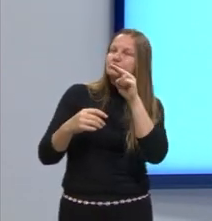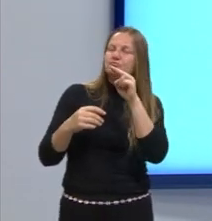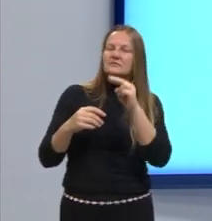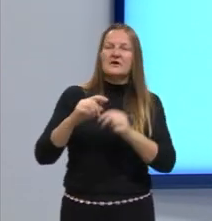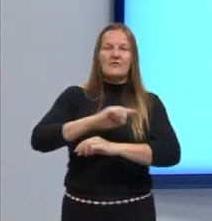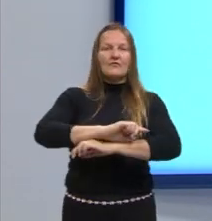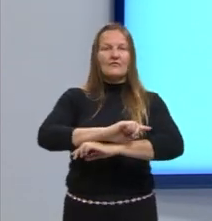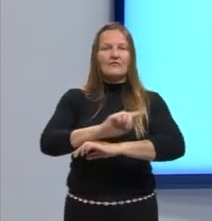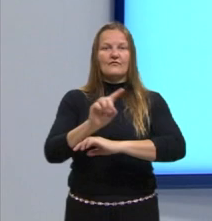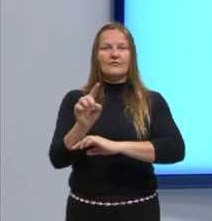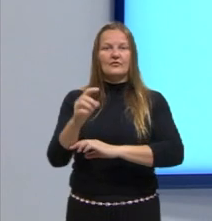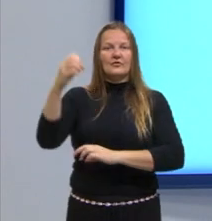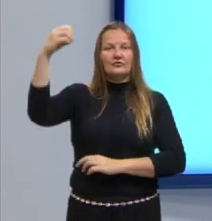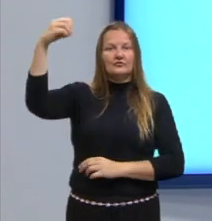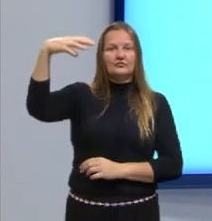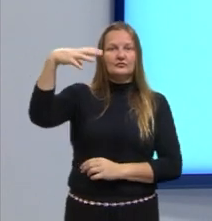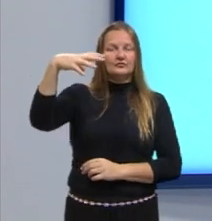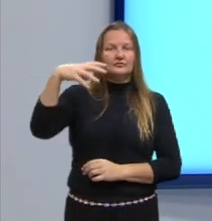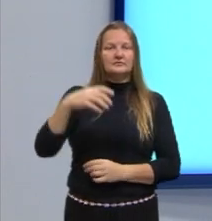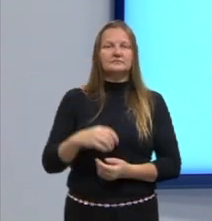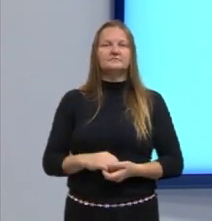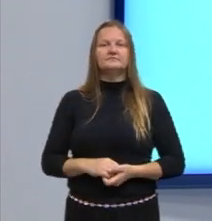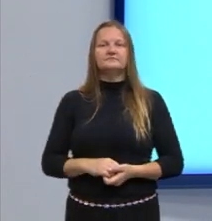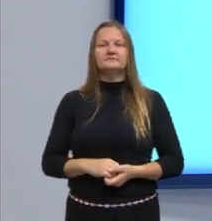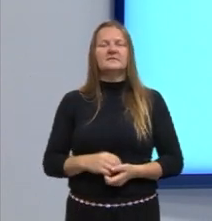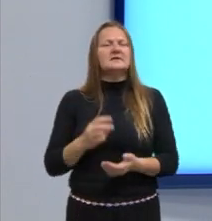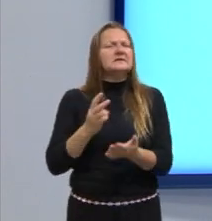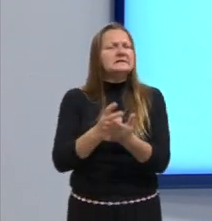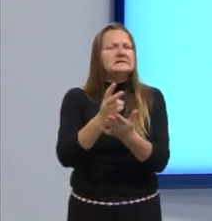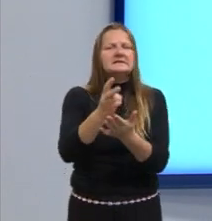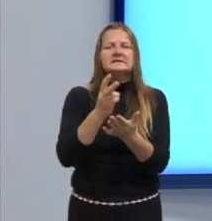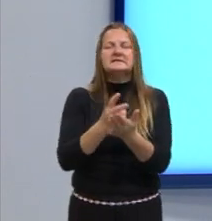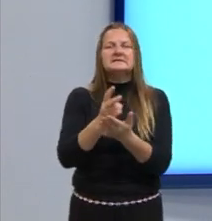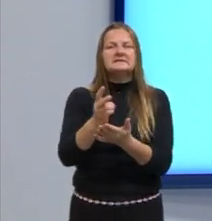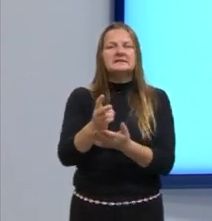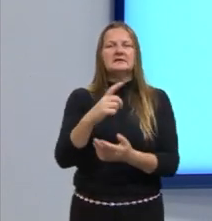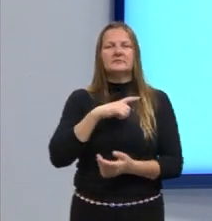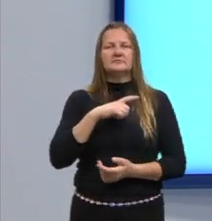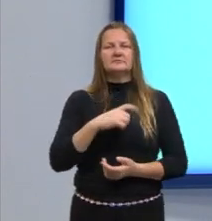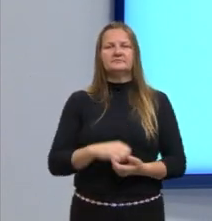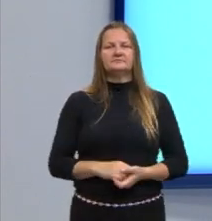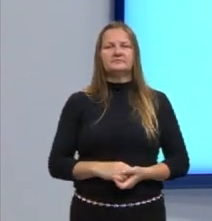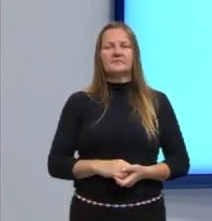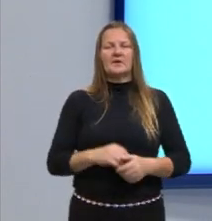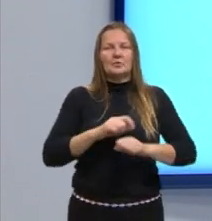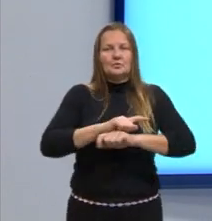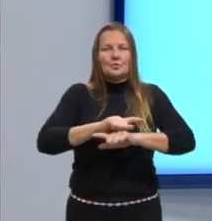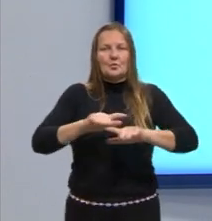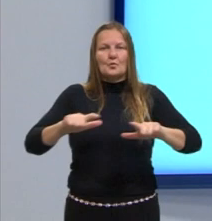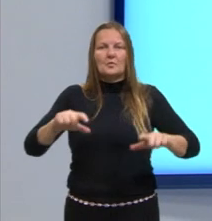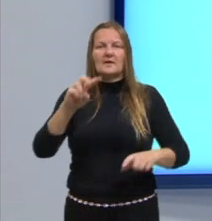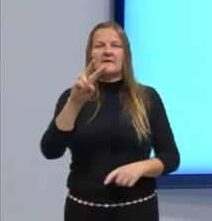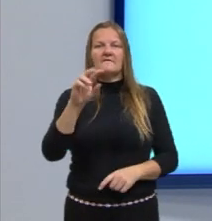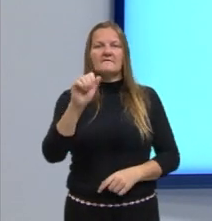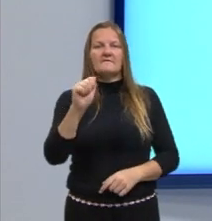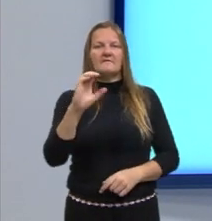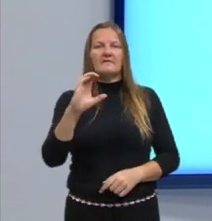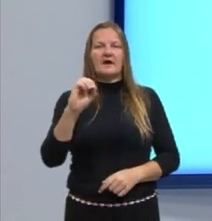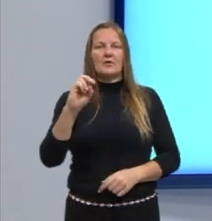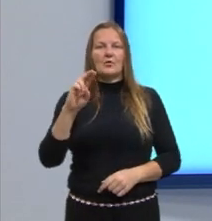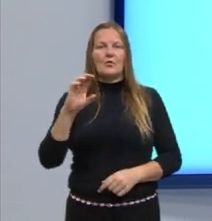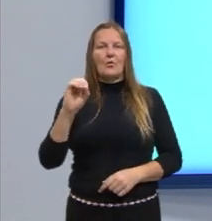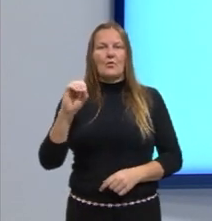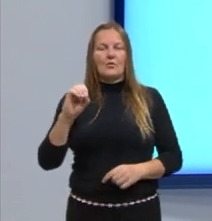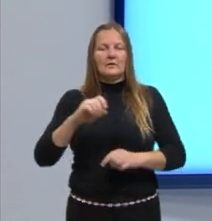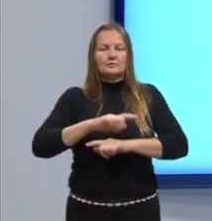velocidade da luz ser é constante claro que devemos levar em consideração algo que a gente já falou né que depende do meio